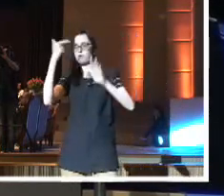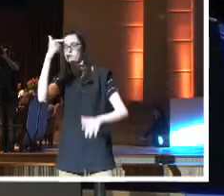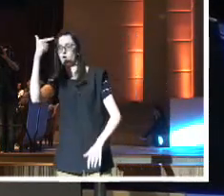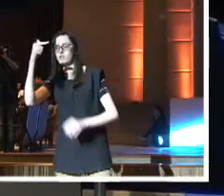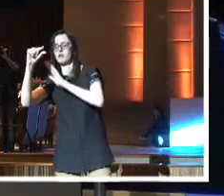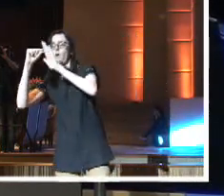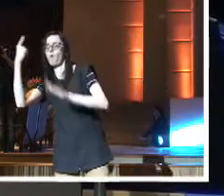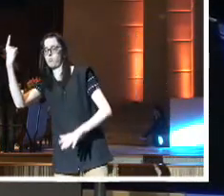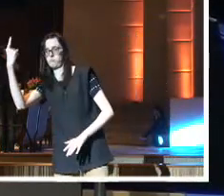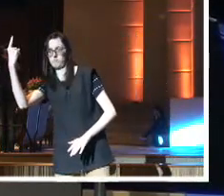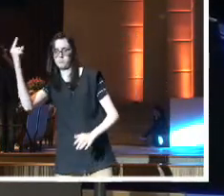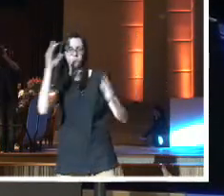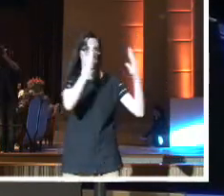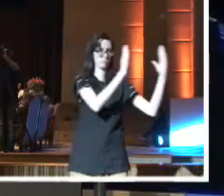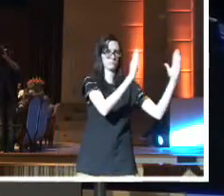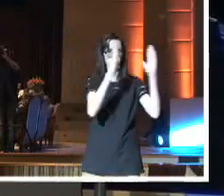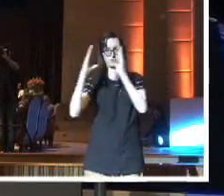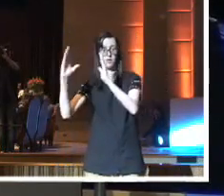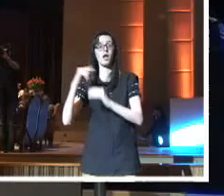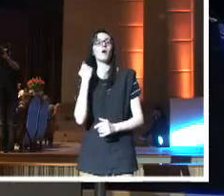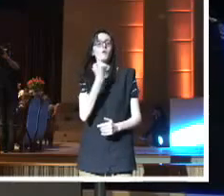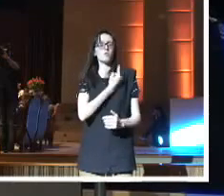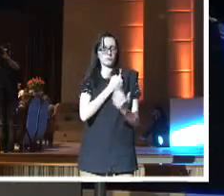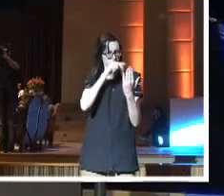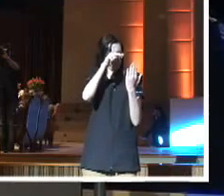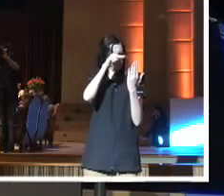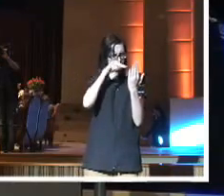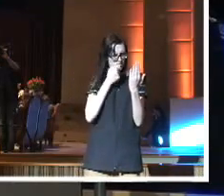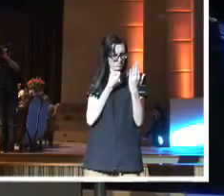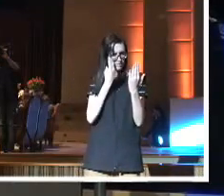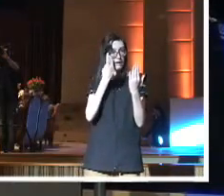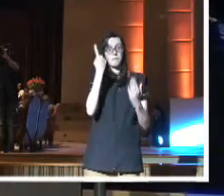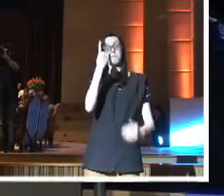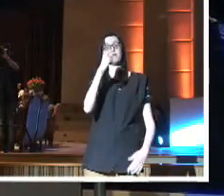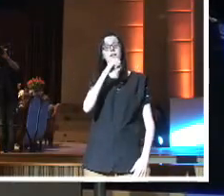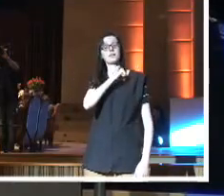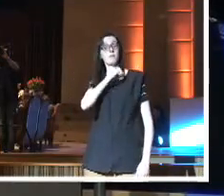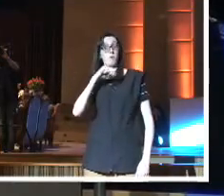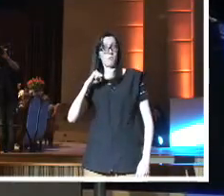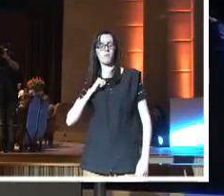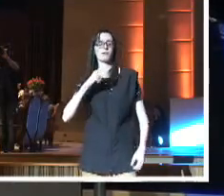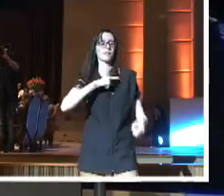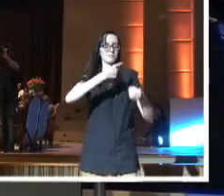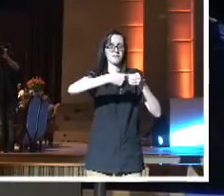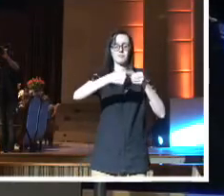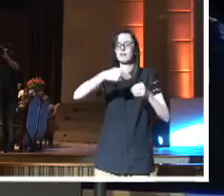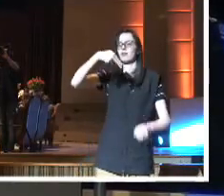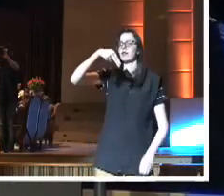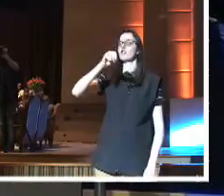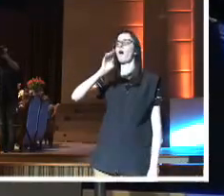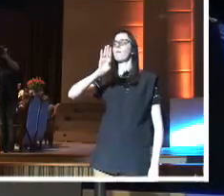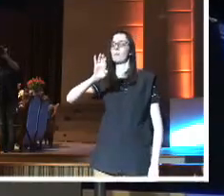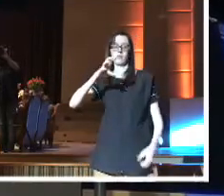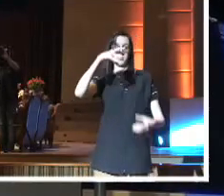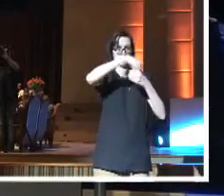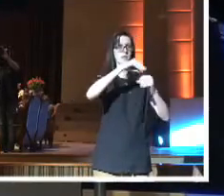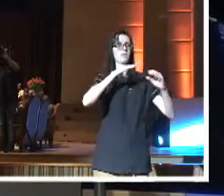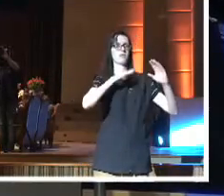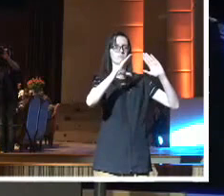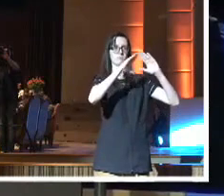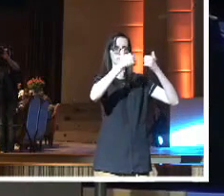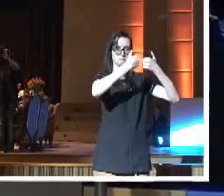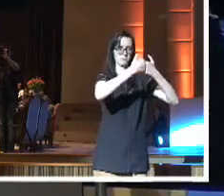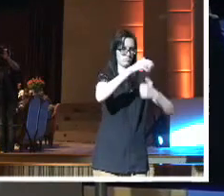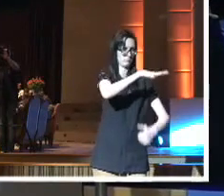essa história vai nos ensinar que logo depois de sair da cidade de Nob, né, onde estava o tabernáculo, com